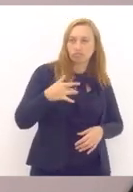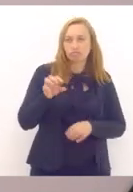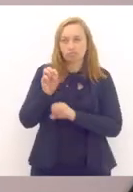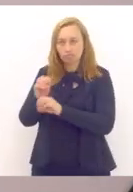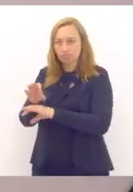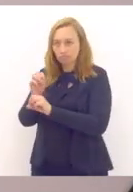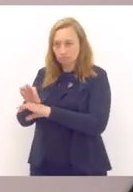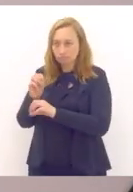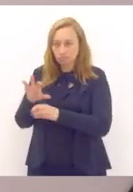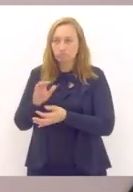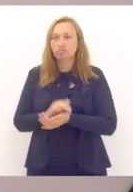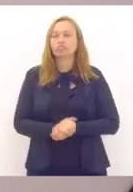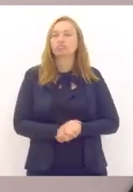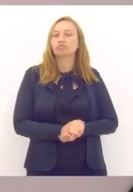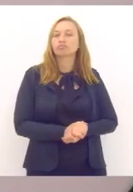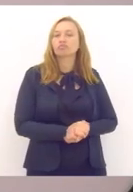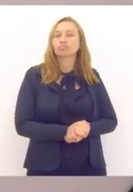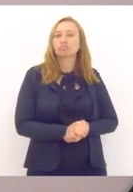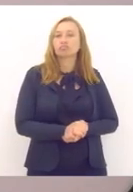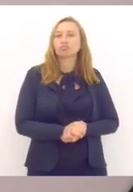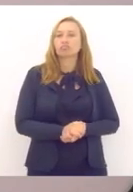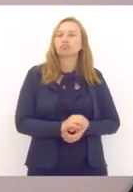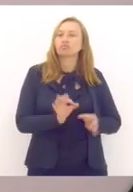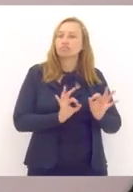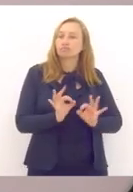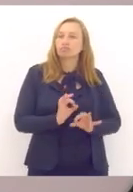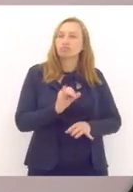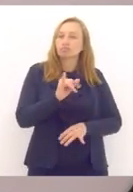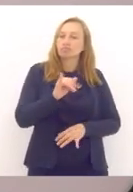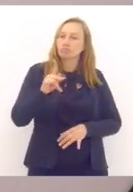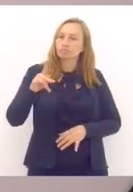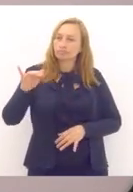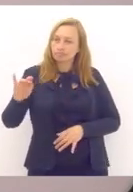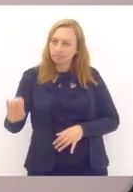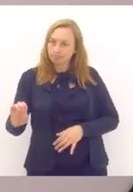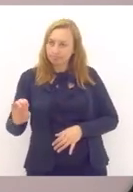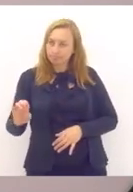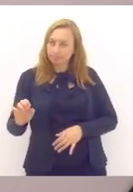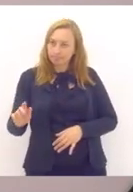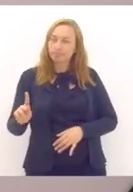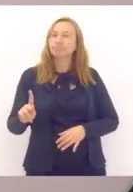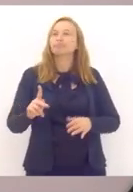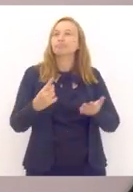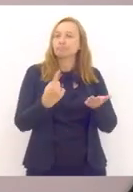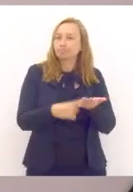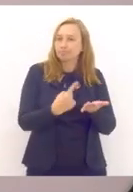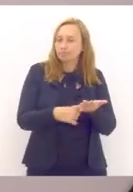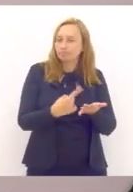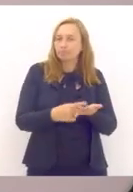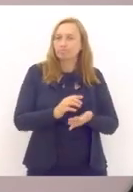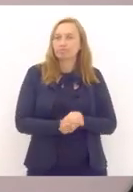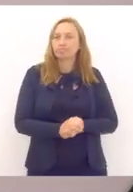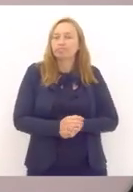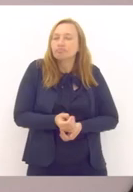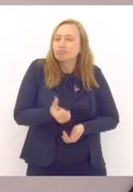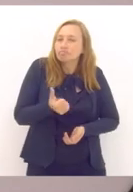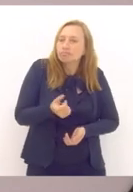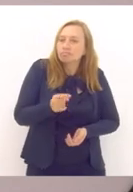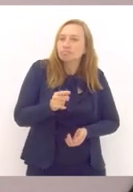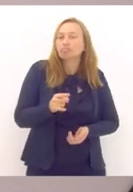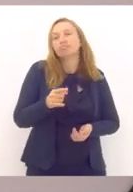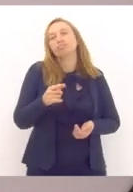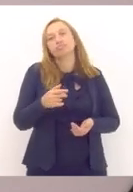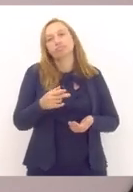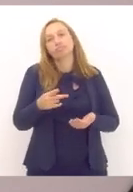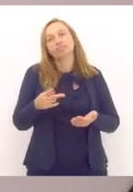até bastante antigas, ajuizadas pelo MP, que nós estamos buscando chegar no acordo. Quando a gente está quase lá, tem alguma coisa